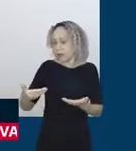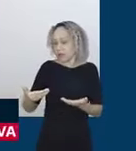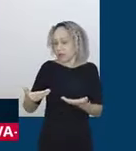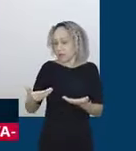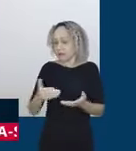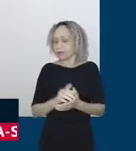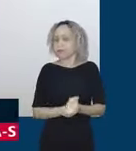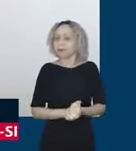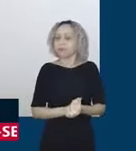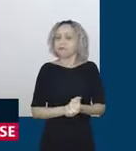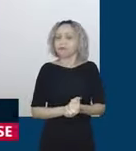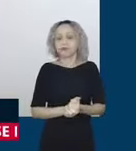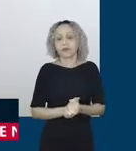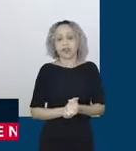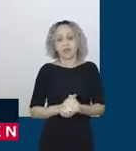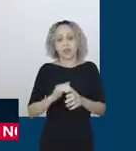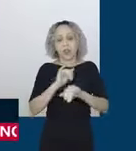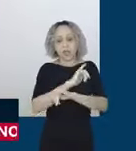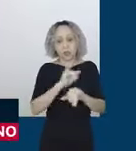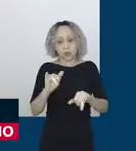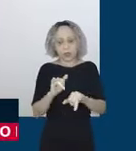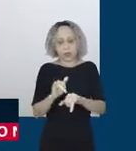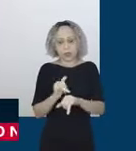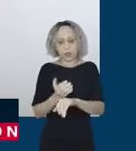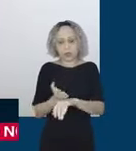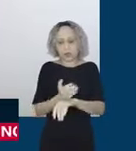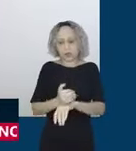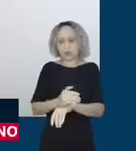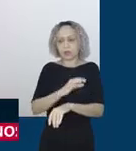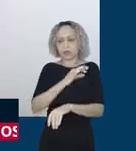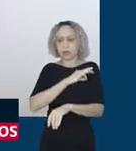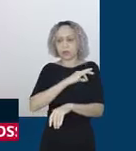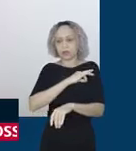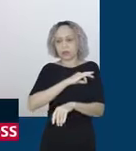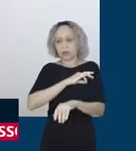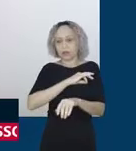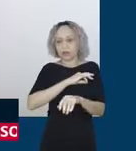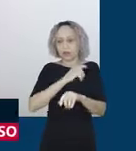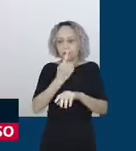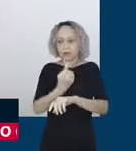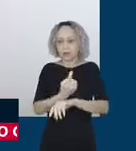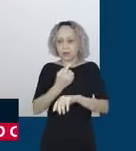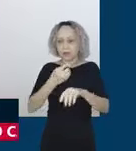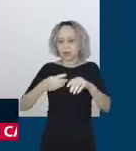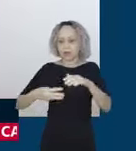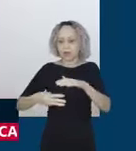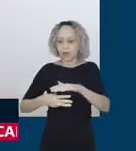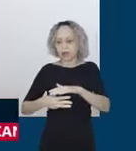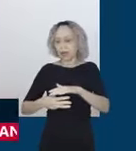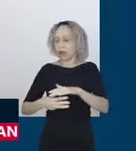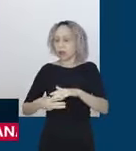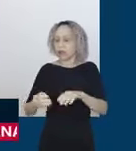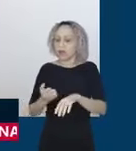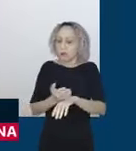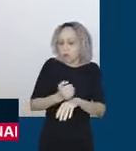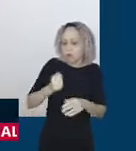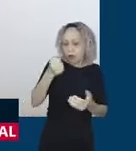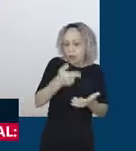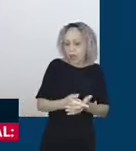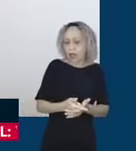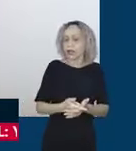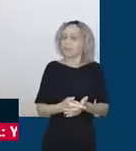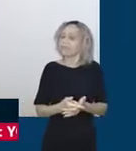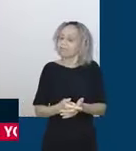notícia essa antecipação do 13º salário, que faz como mais um